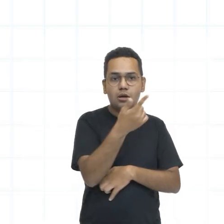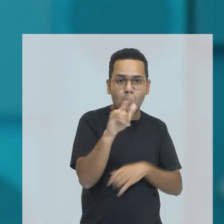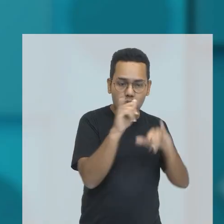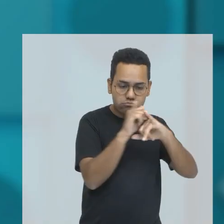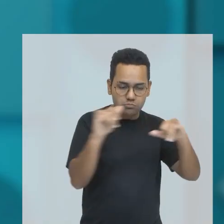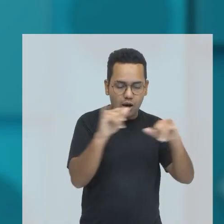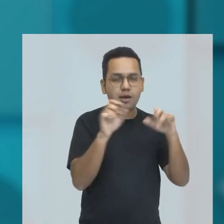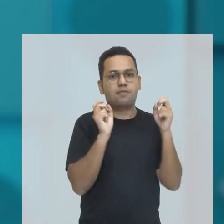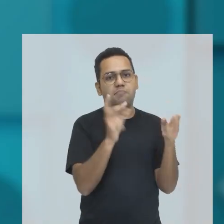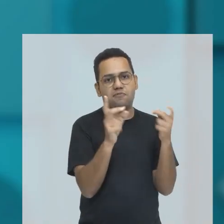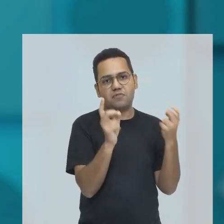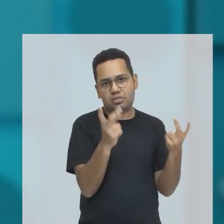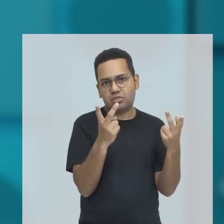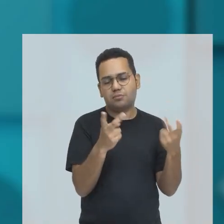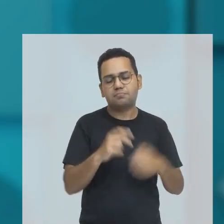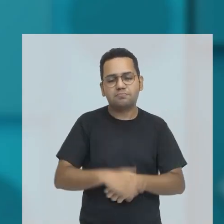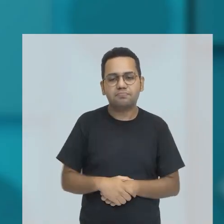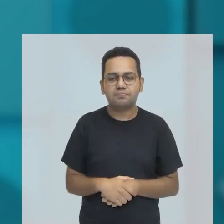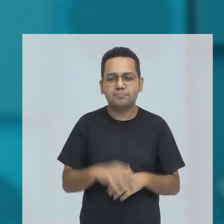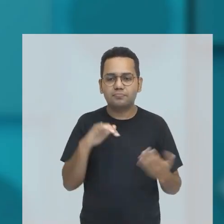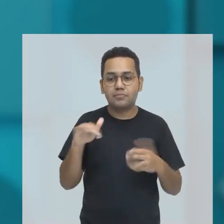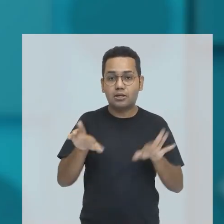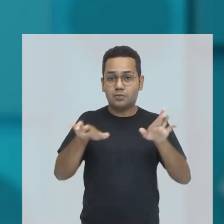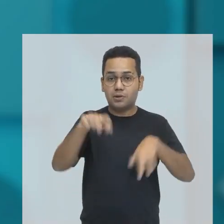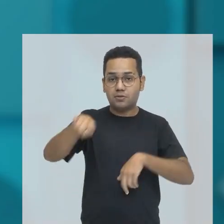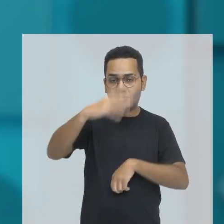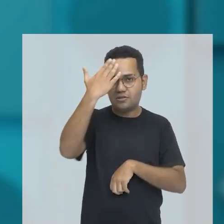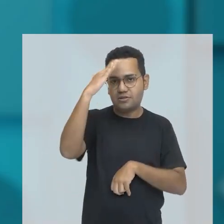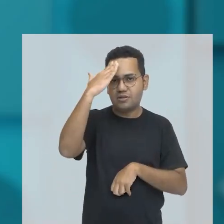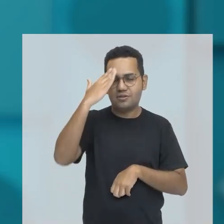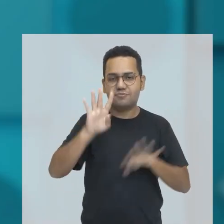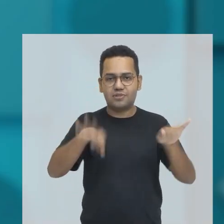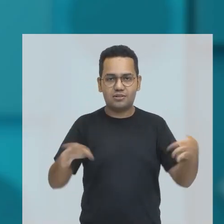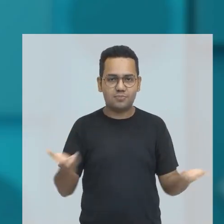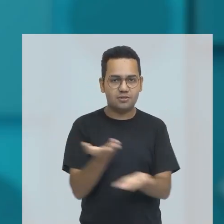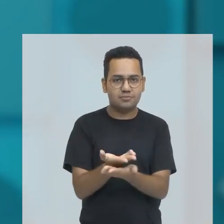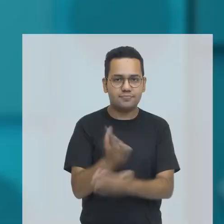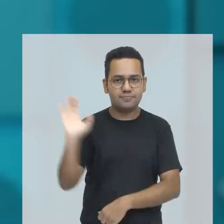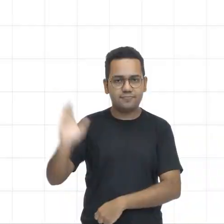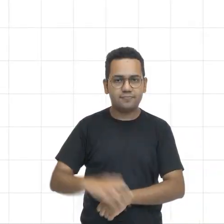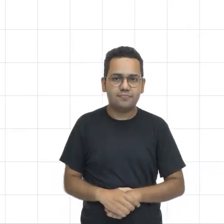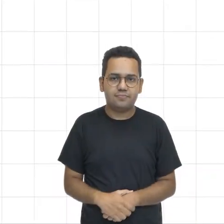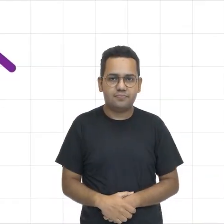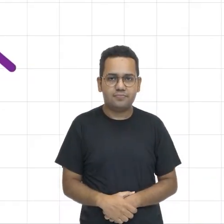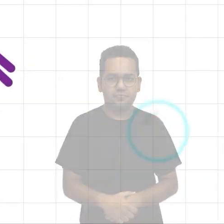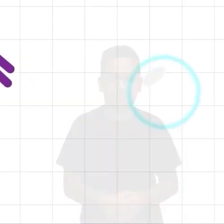produto. Tá certo, gente? Espero que tenha ficado bastante claro e a gente vai ficando por aqui.